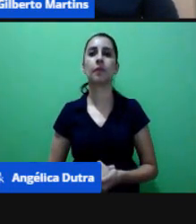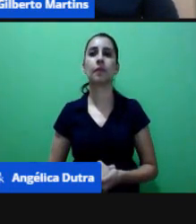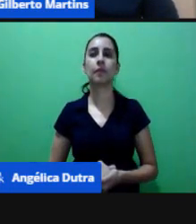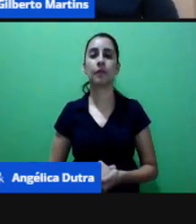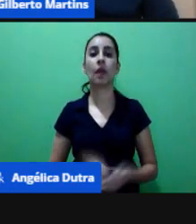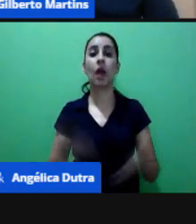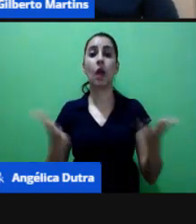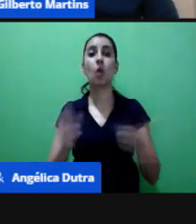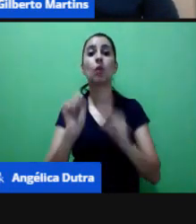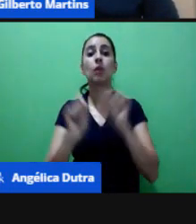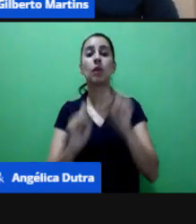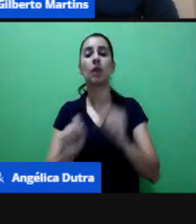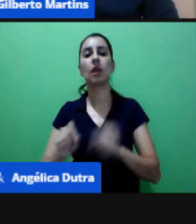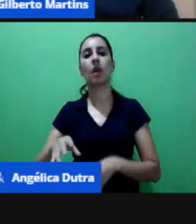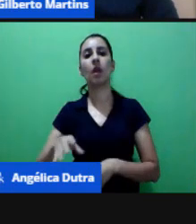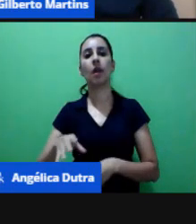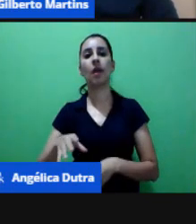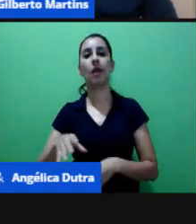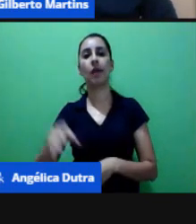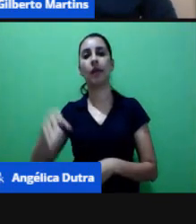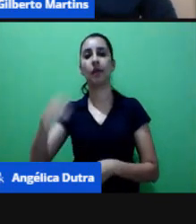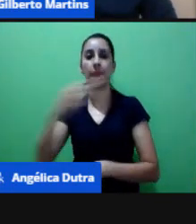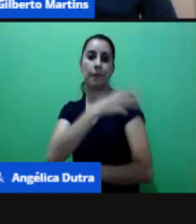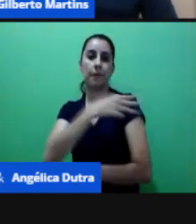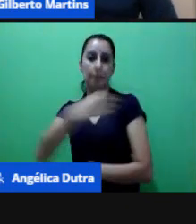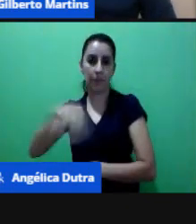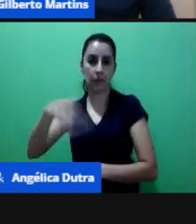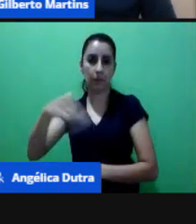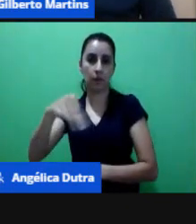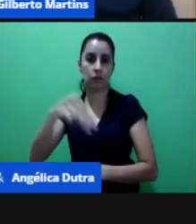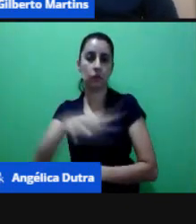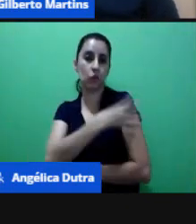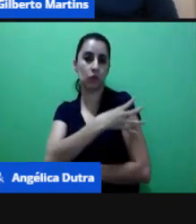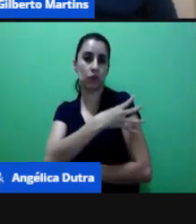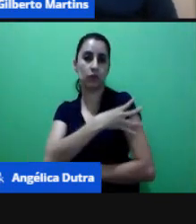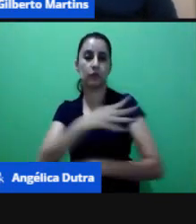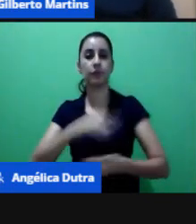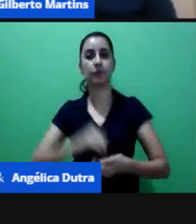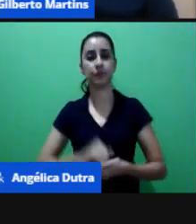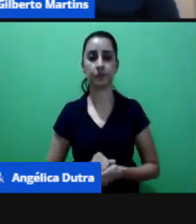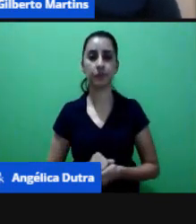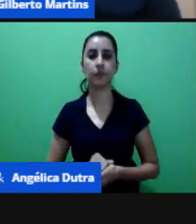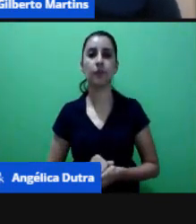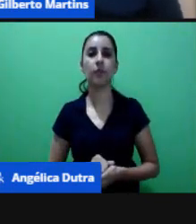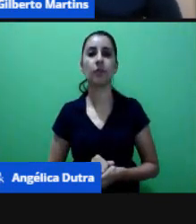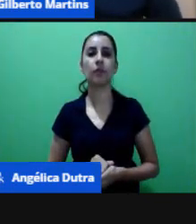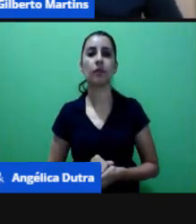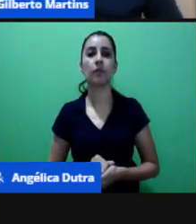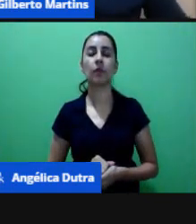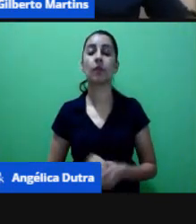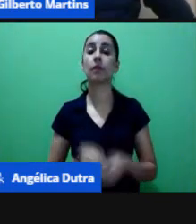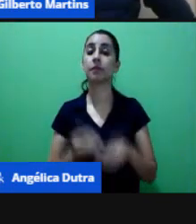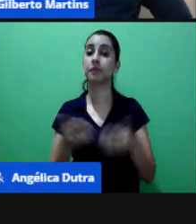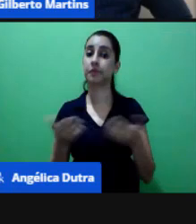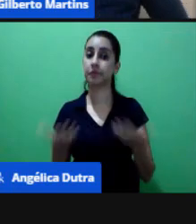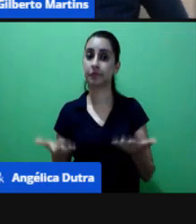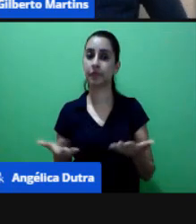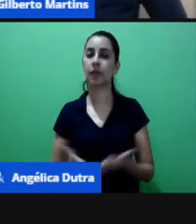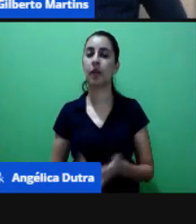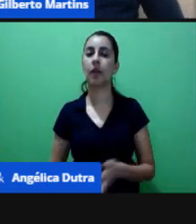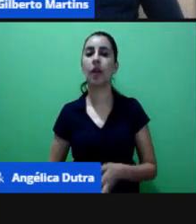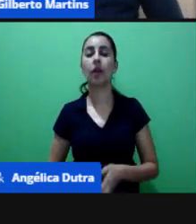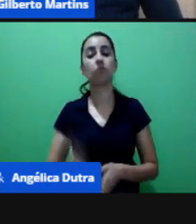ano letivo de 2021? Vamos lá, Gil. Ok. Mais uma vez aí, repetimos sobre